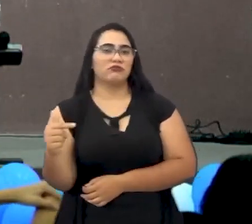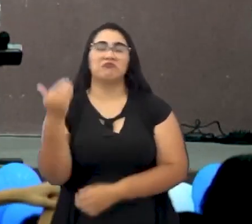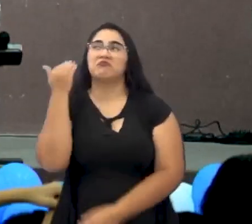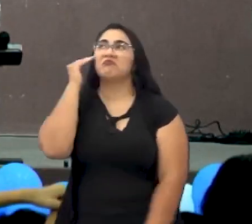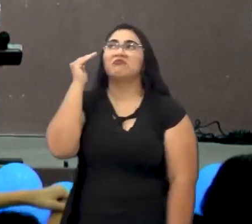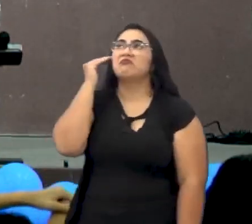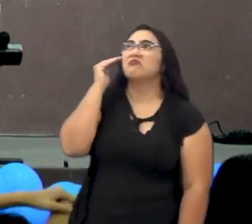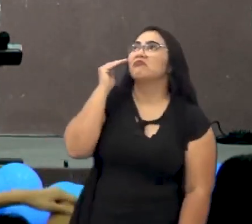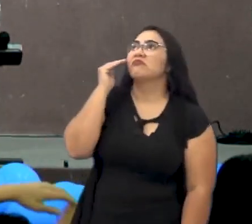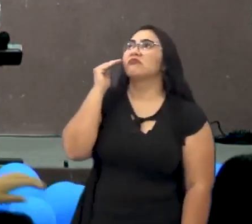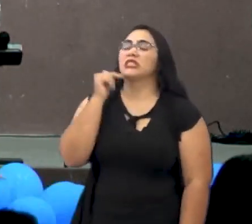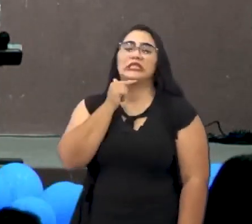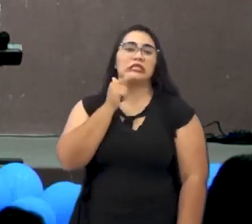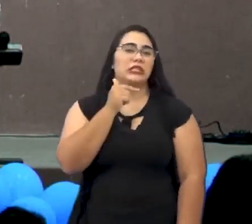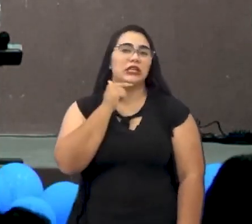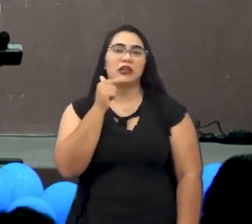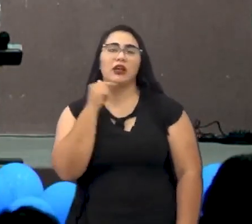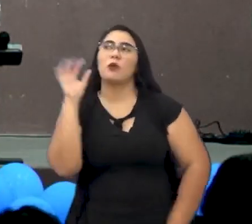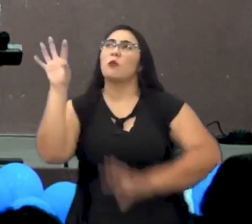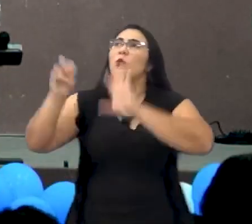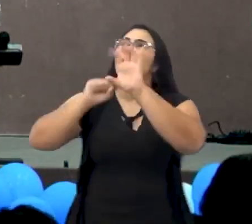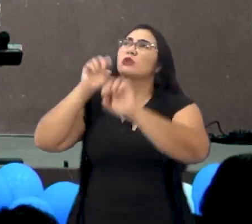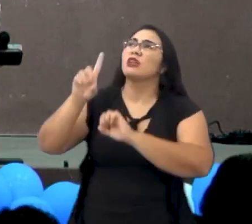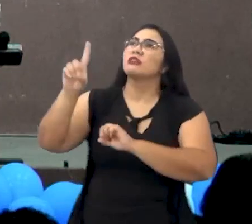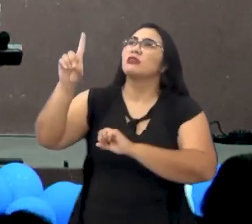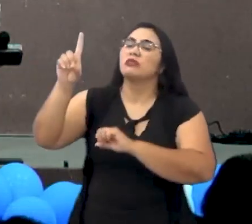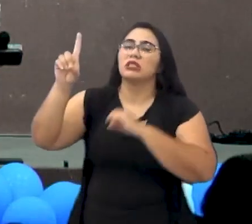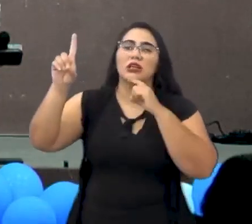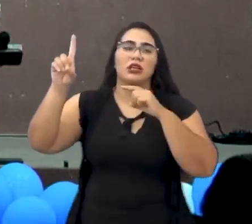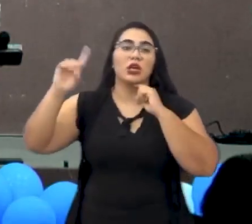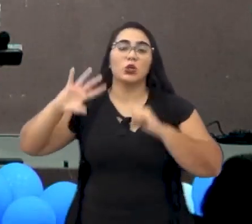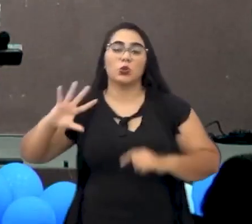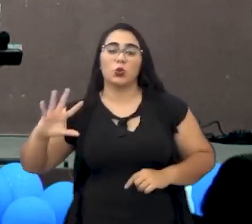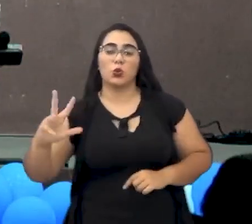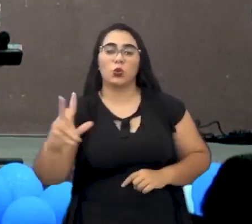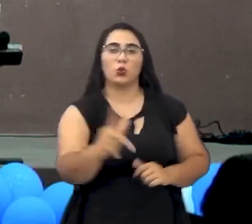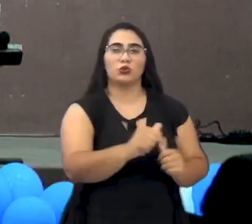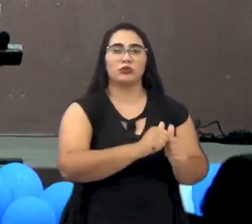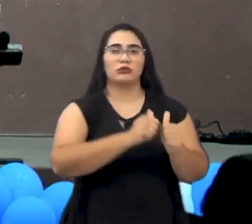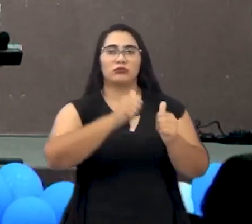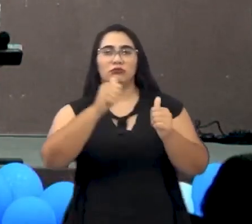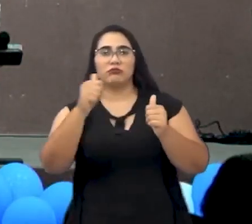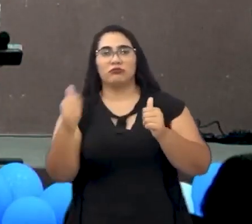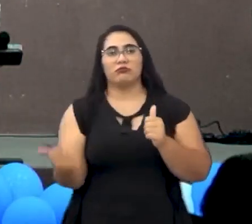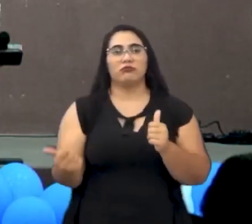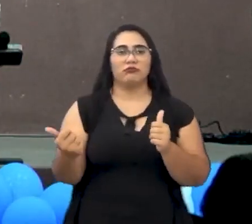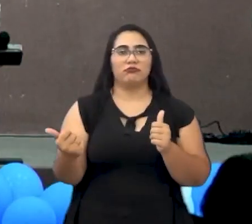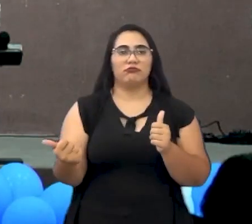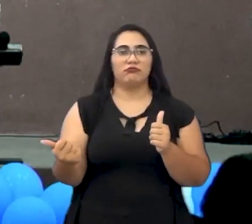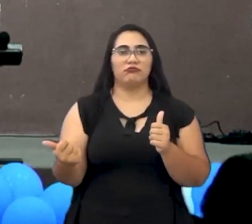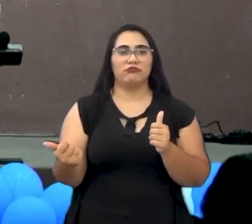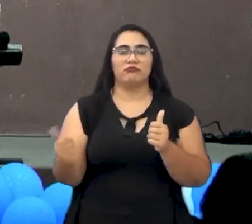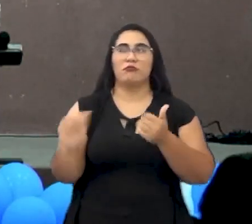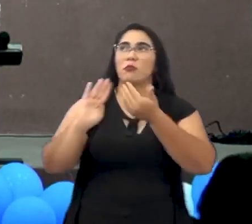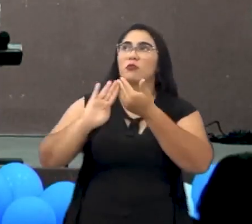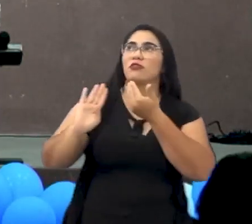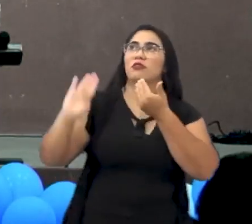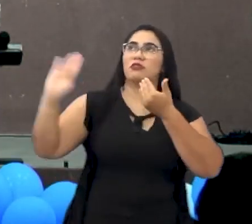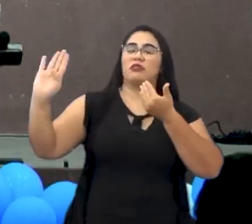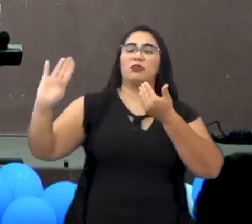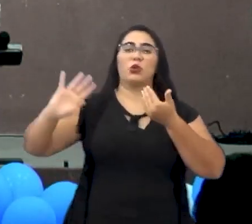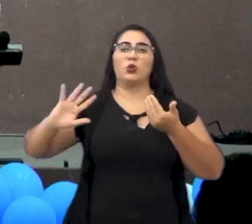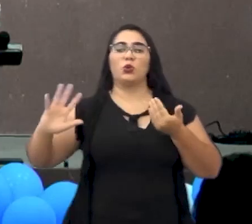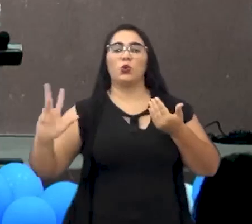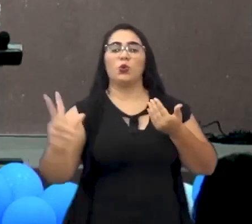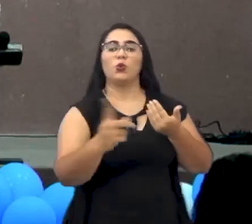entenda, não há ninguém que busque a Deus, todos se extraviaram e juntamente se